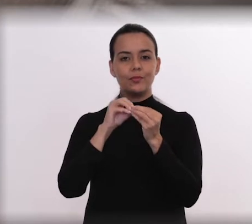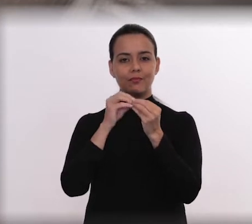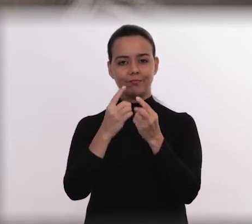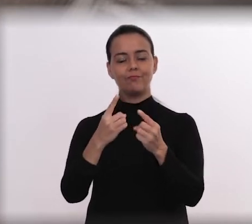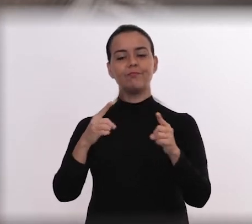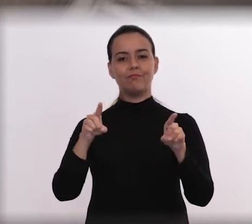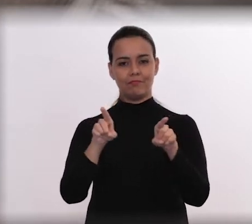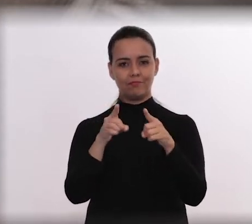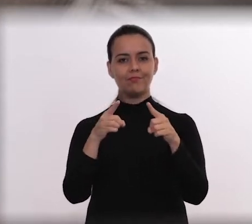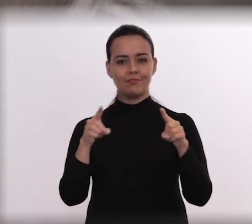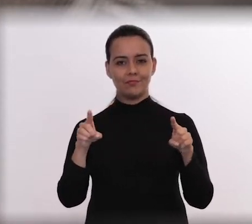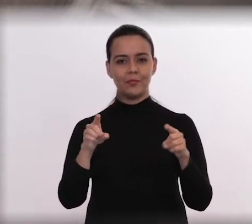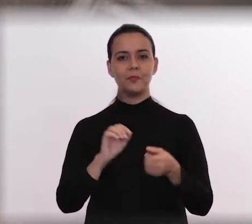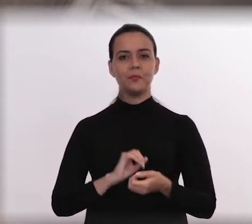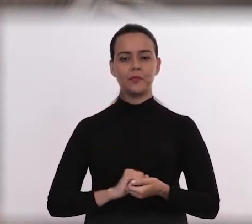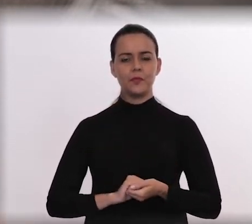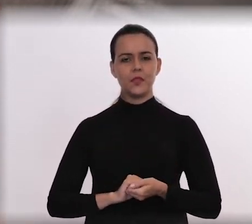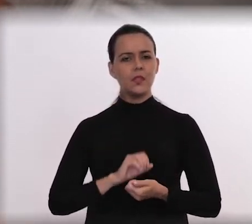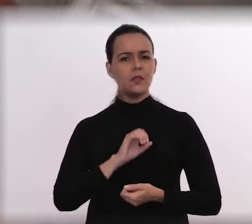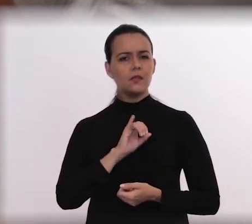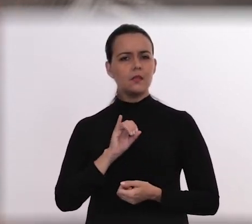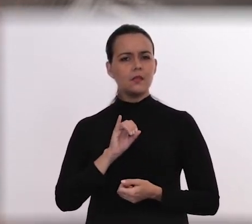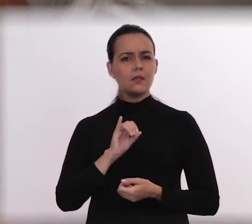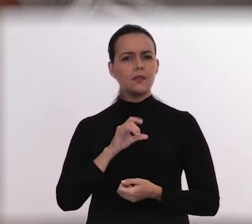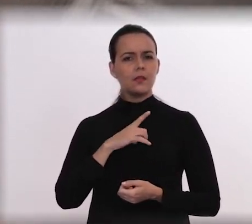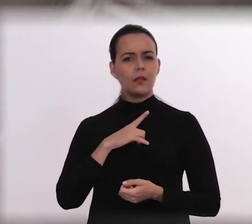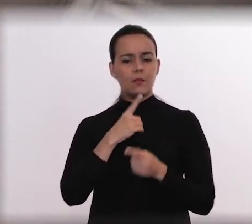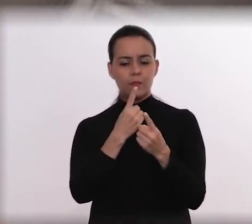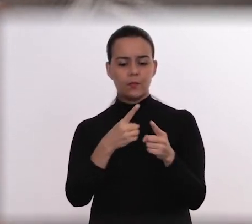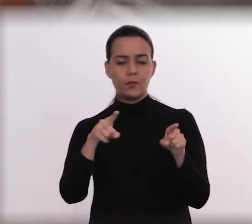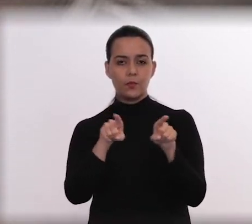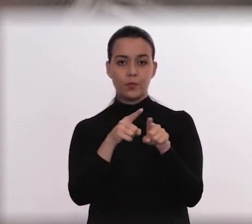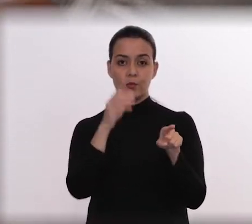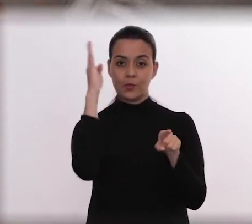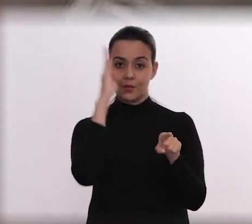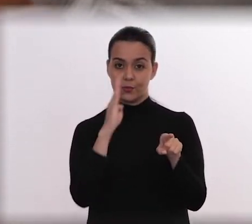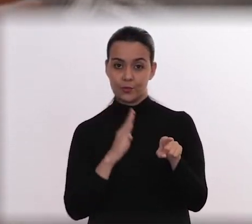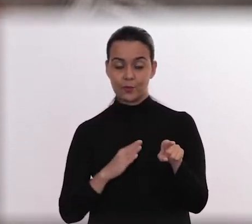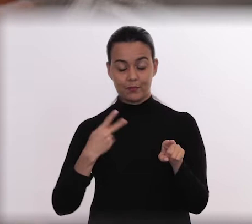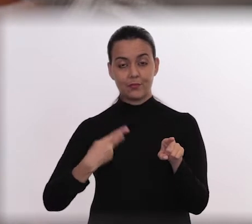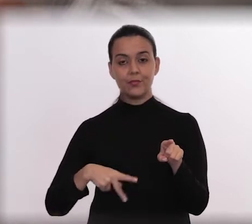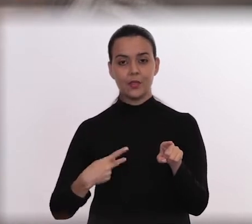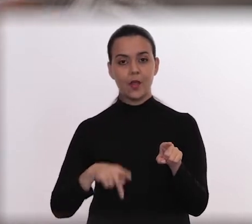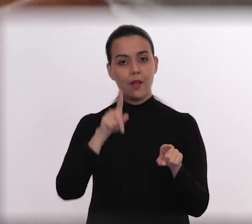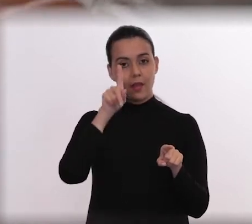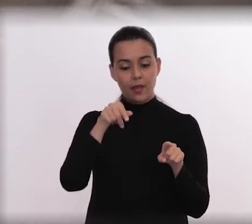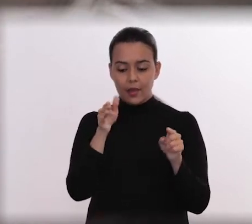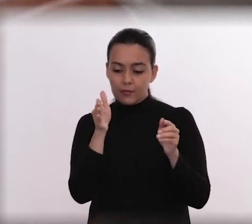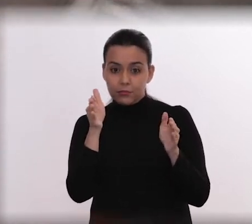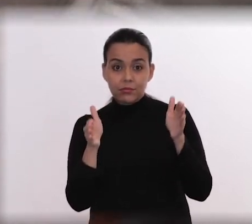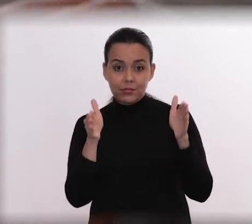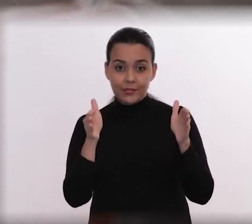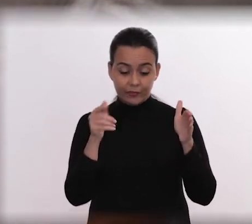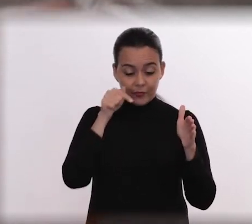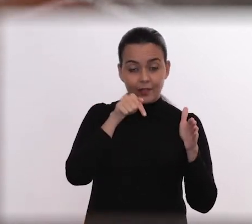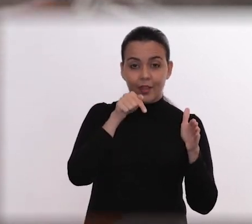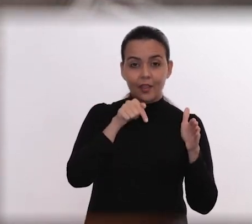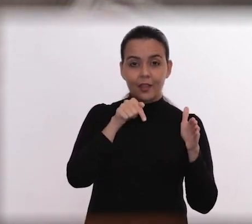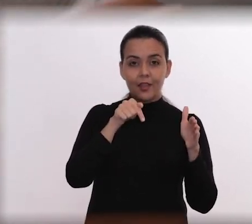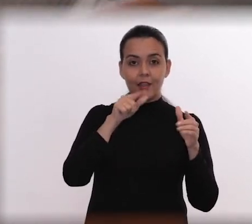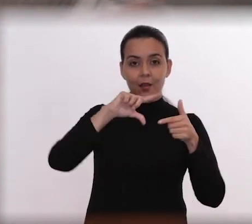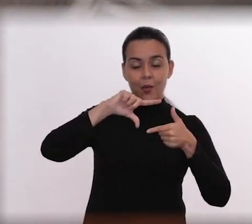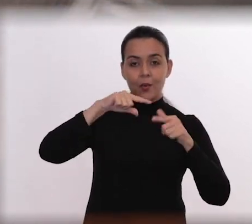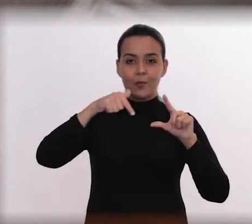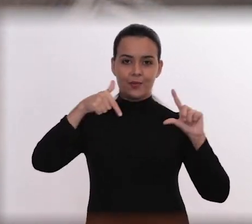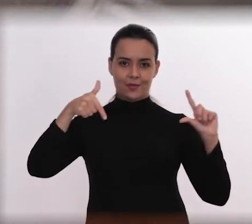O ensaio sobre música brasileira marca, sobretudo, uma fase do modernismo no campo da música